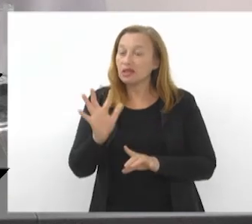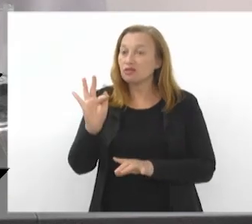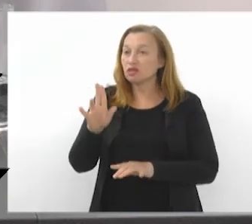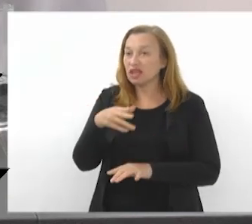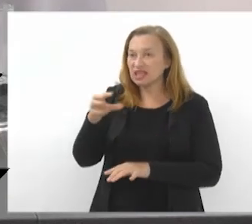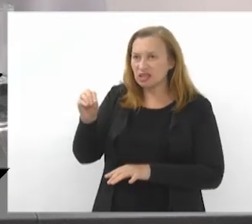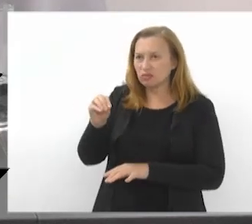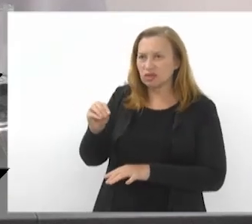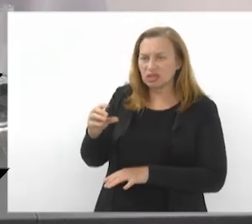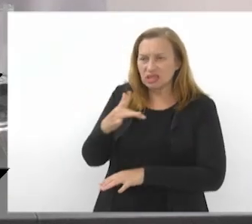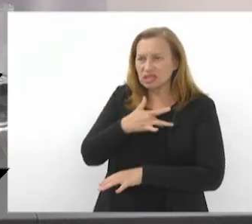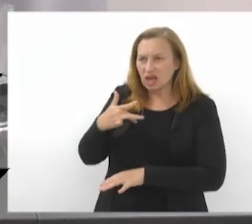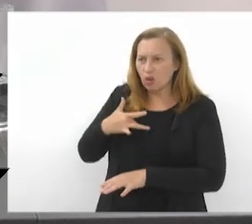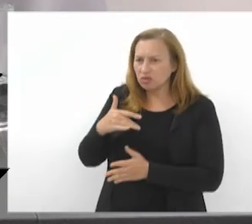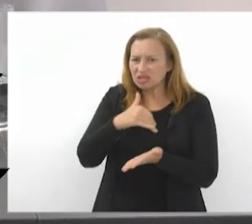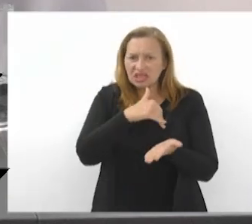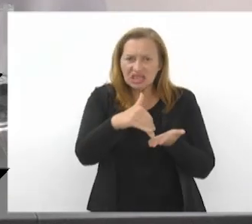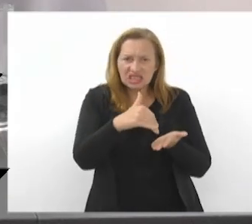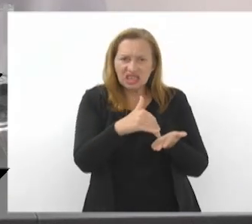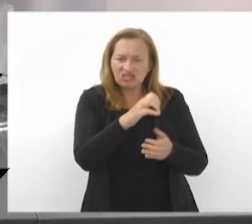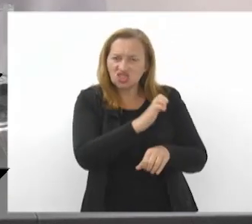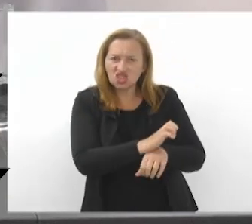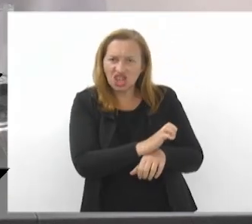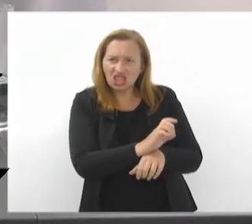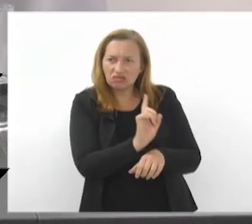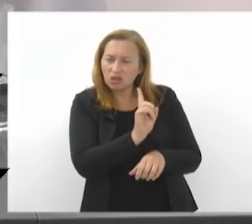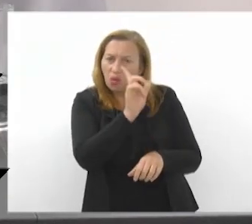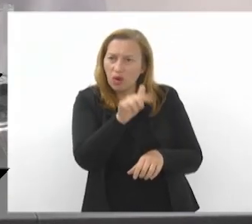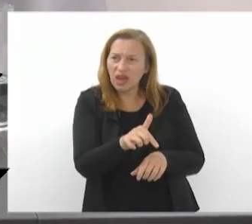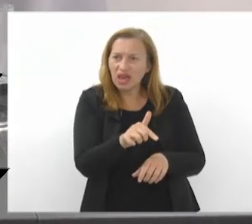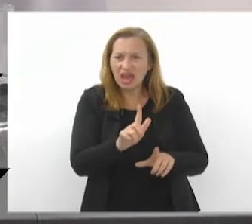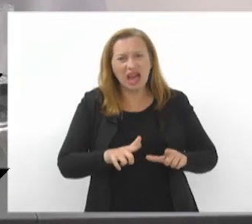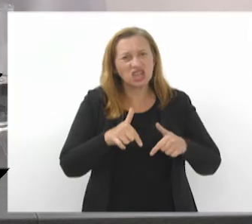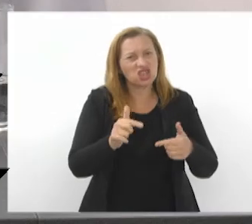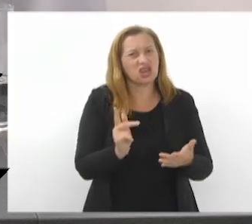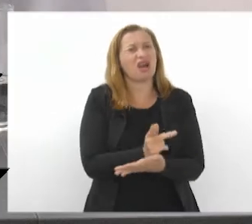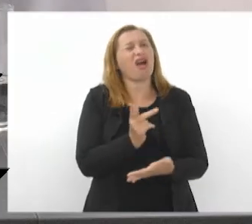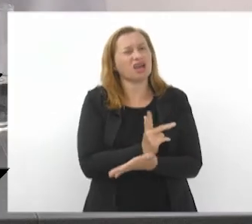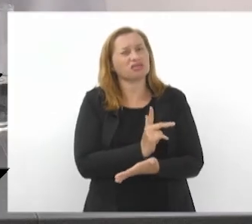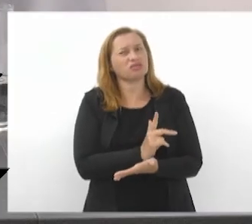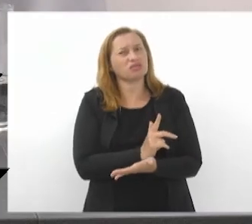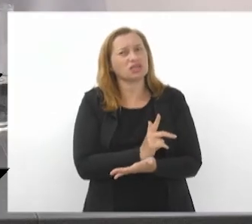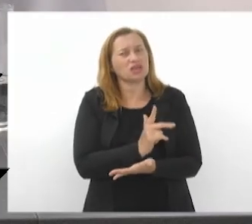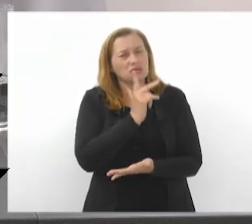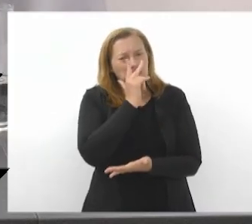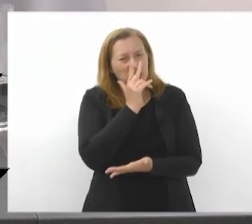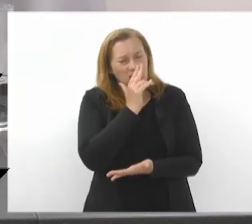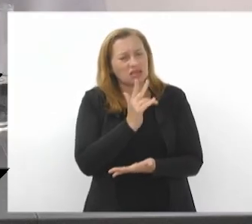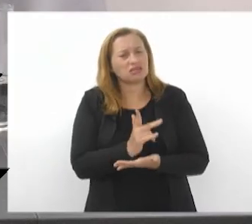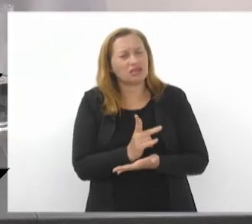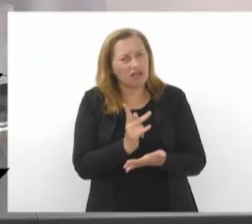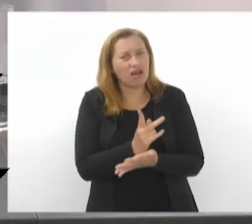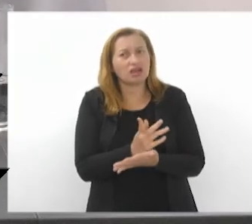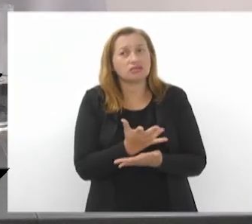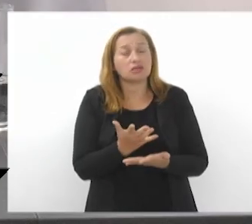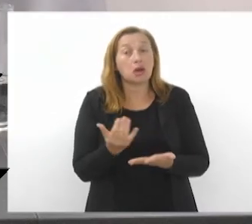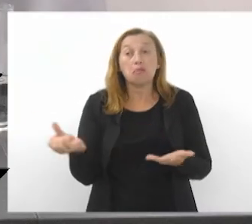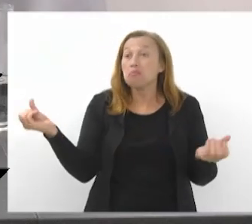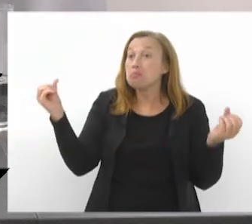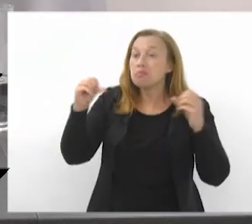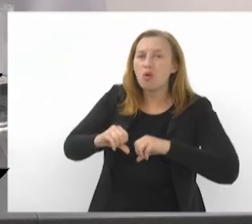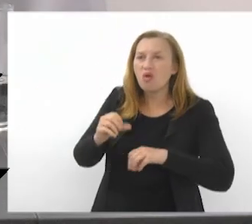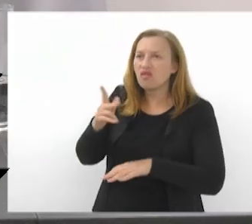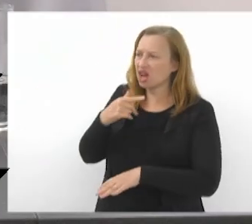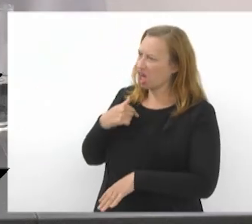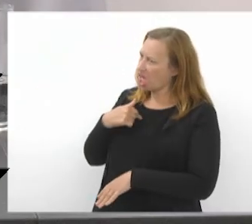Saúde, nem secretário de Estado tomar uma atitude dessa, me parece equivocado, então... E pior ainda, dizendo